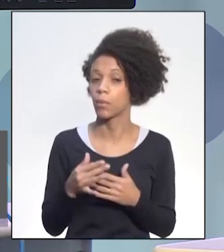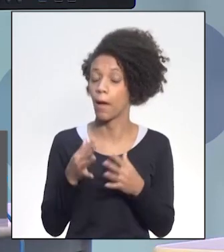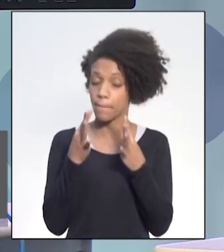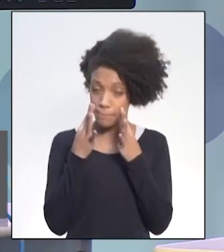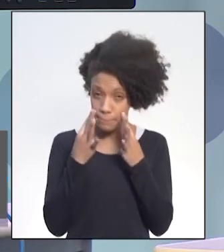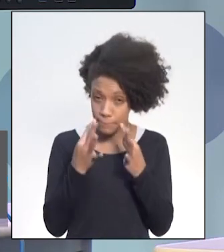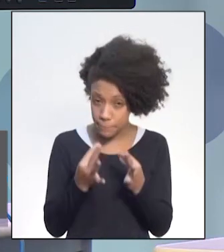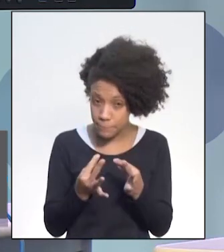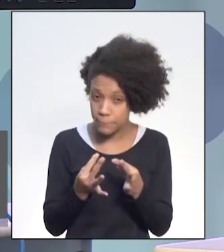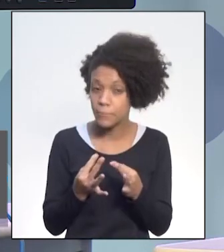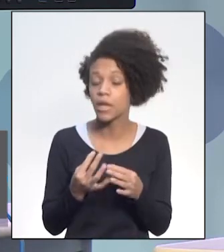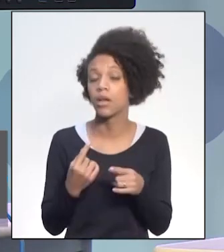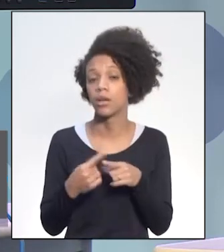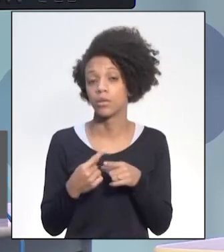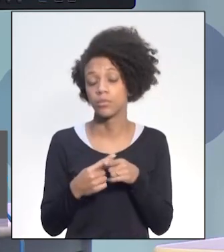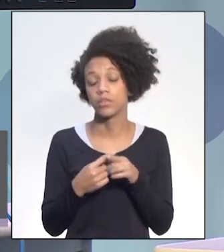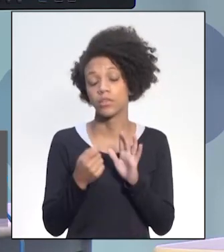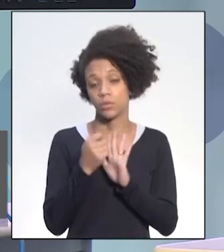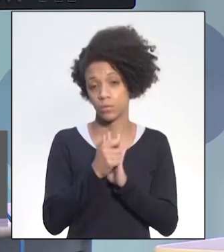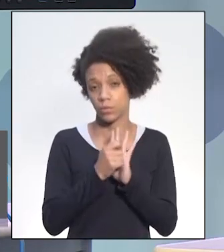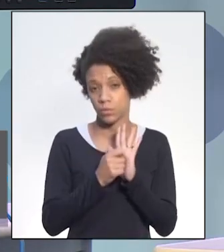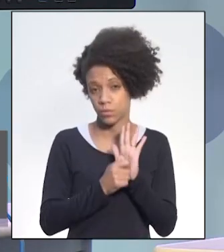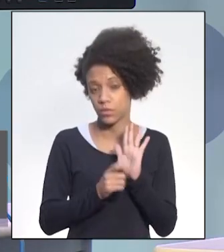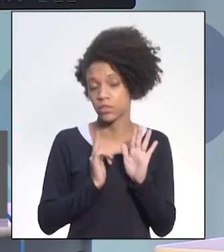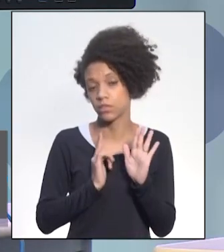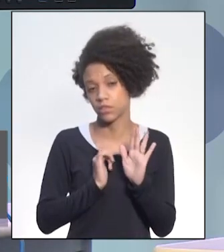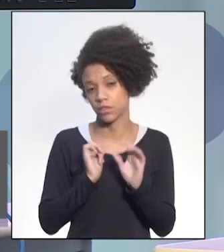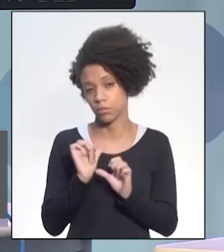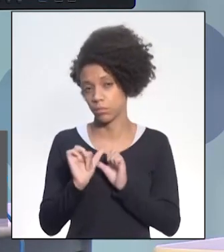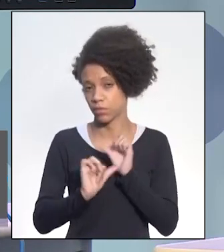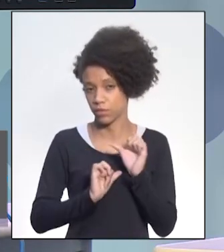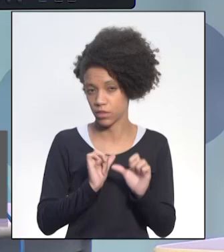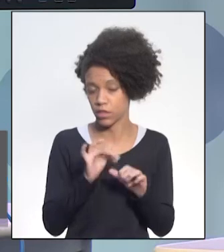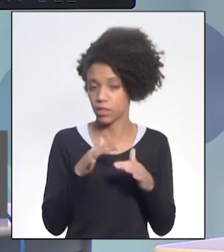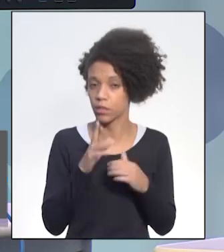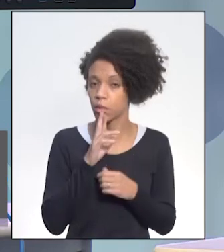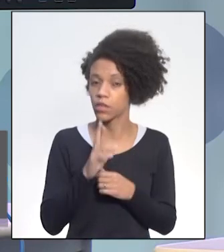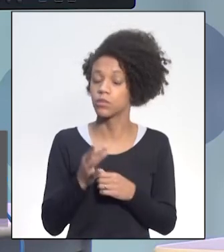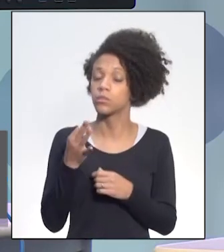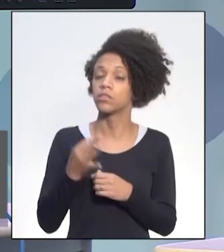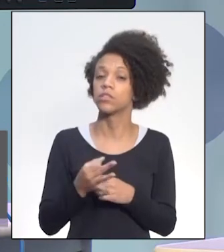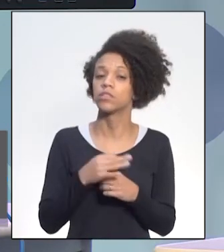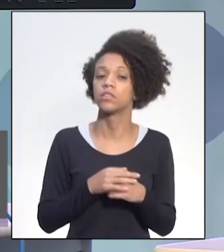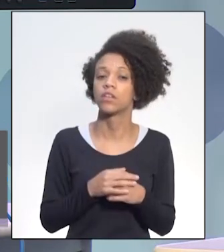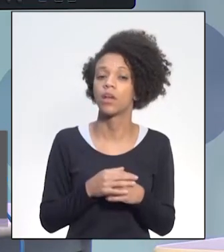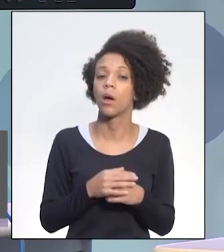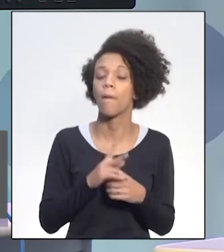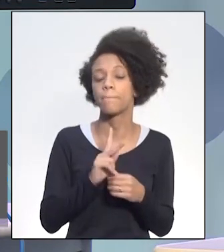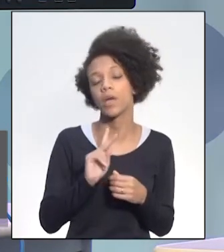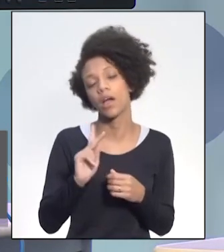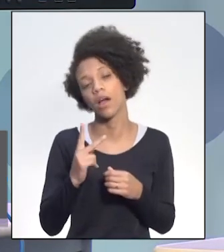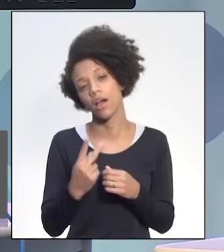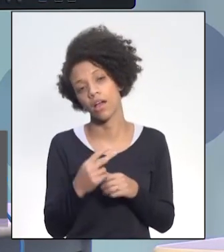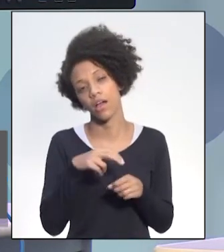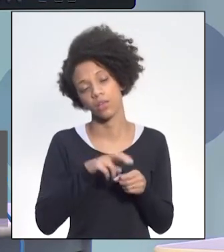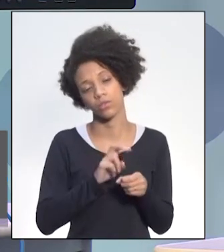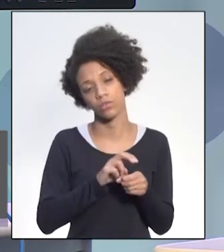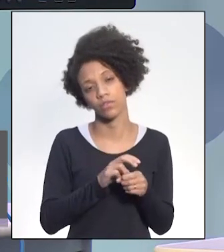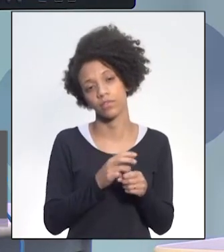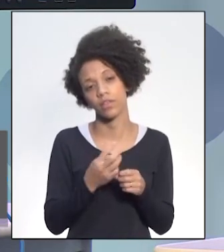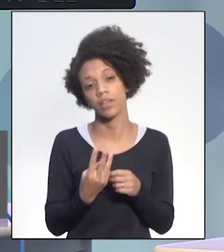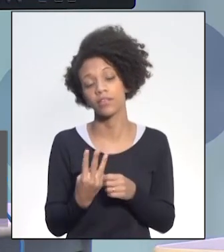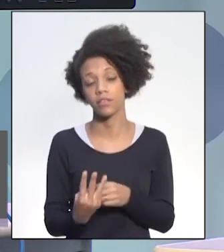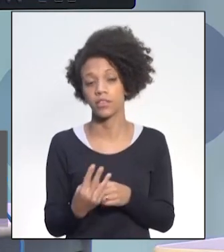atento na pergunta e nos dados que você tem para poder converter. Então, a resposta correta, o pH do refrigerante é